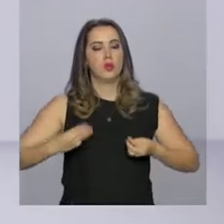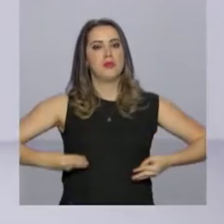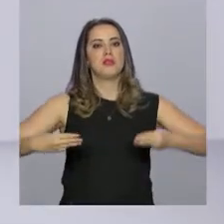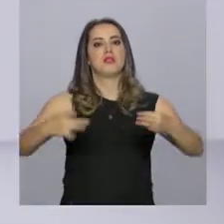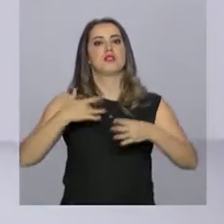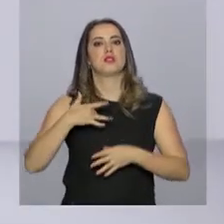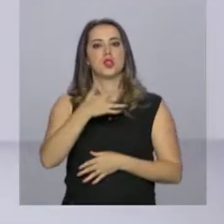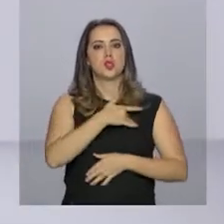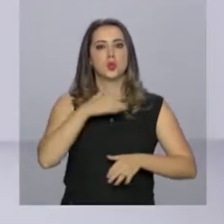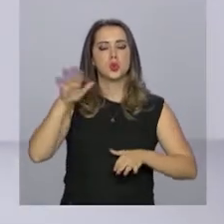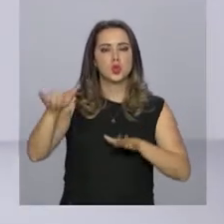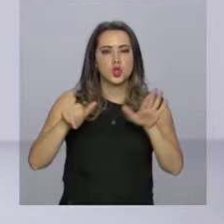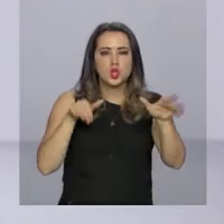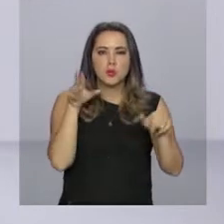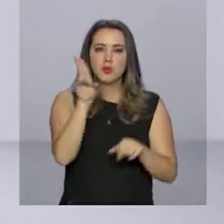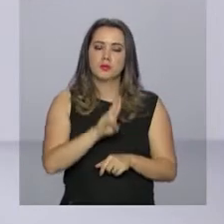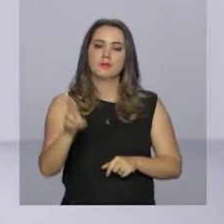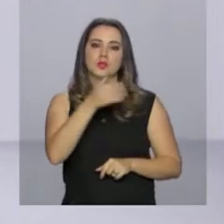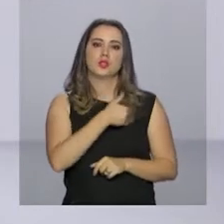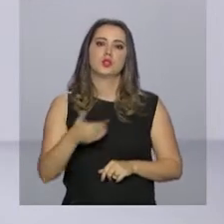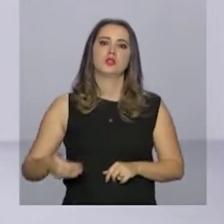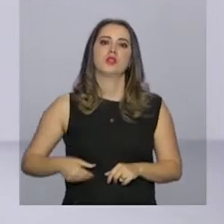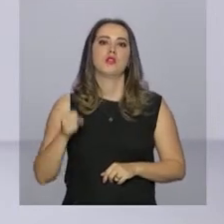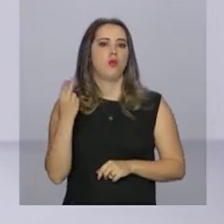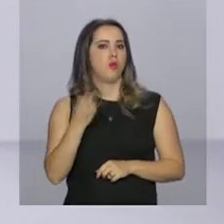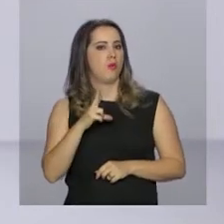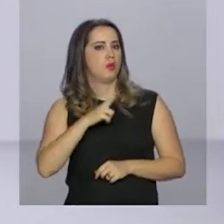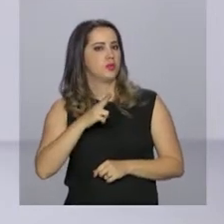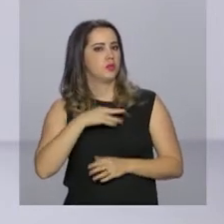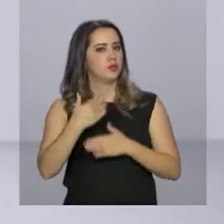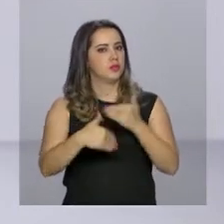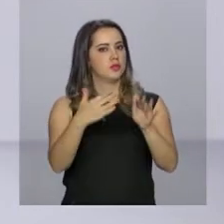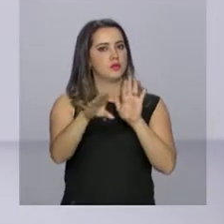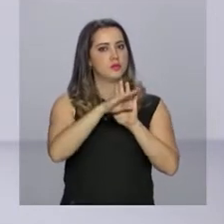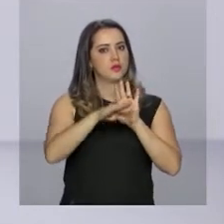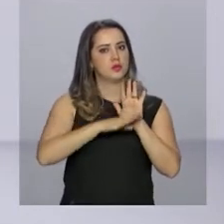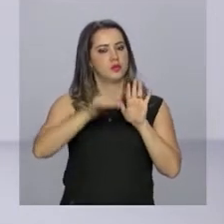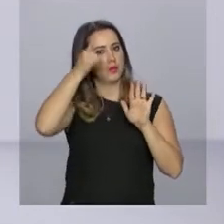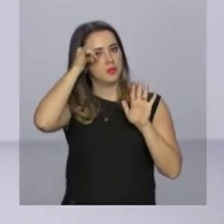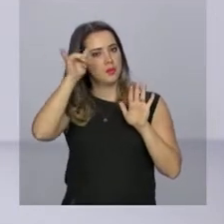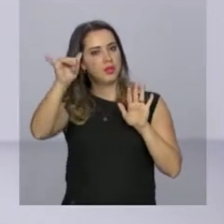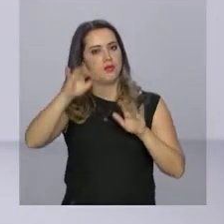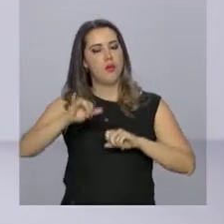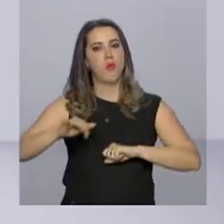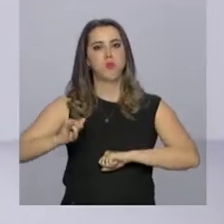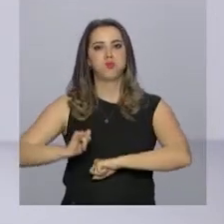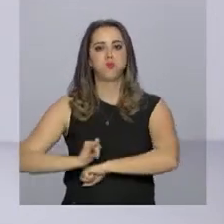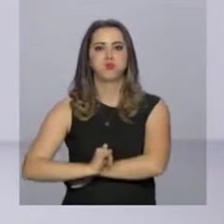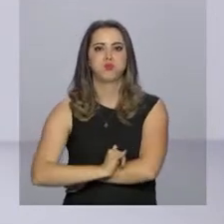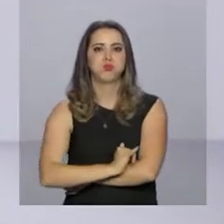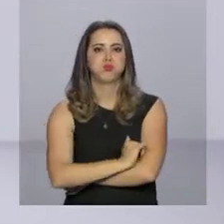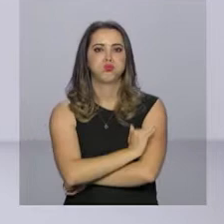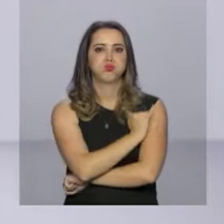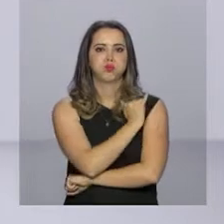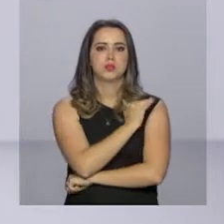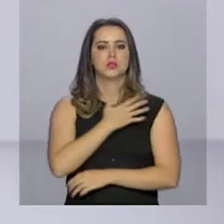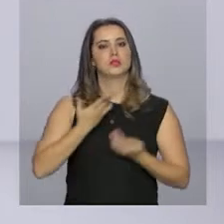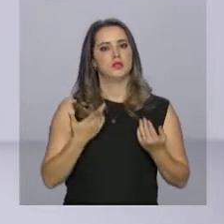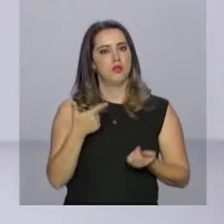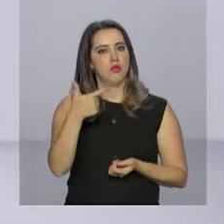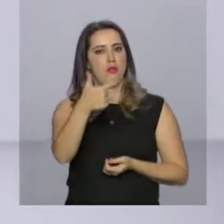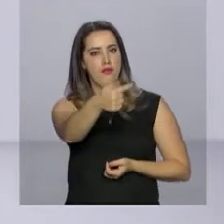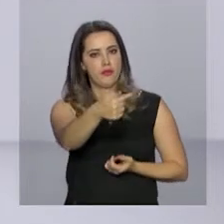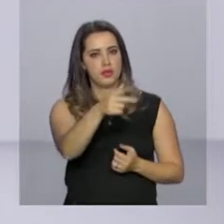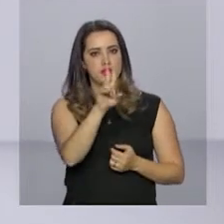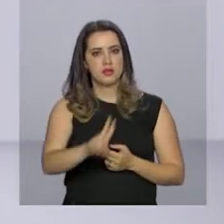está convocando as universidades públicas e privadas para desenvolverem projetos de combate à obesidade no SUS. 27